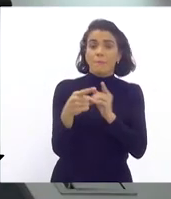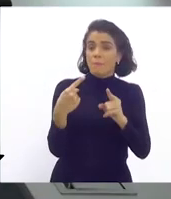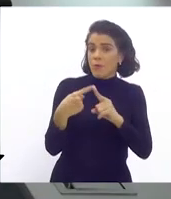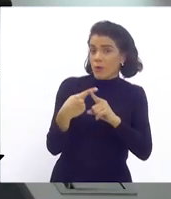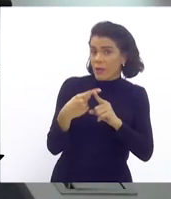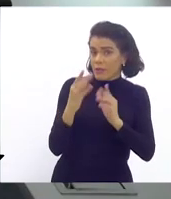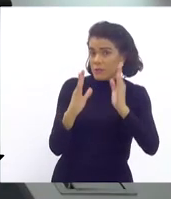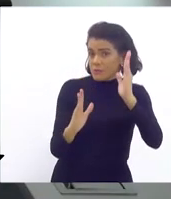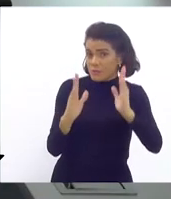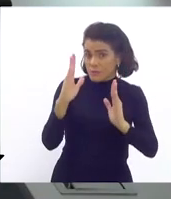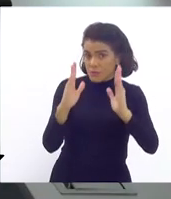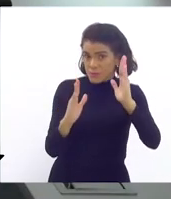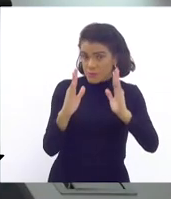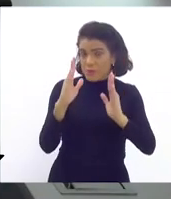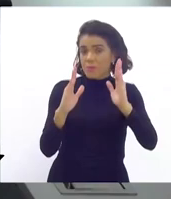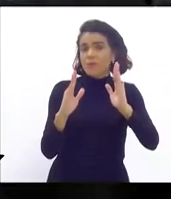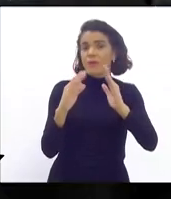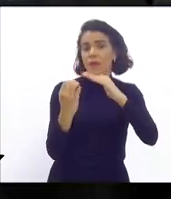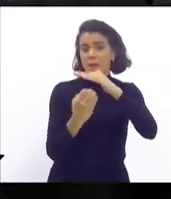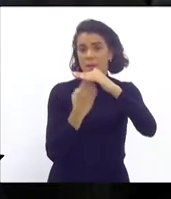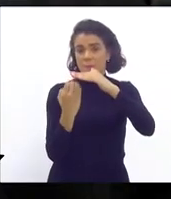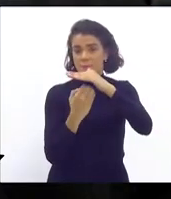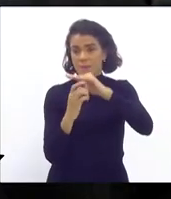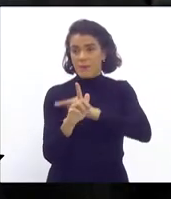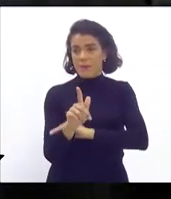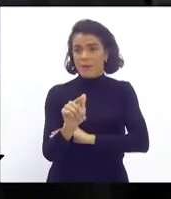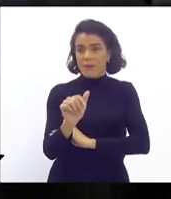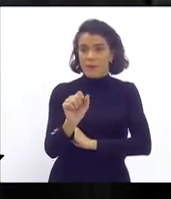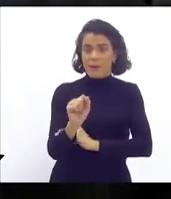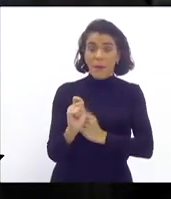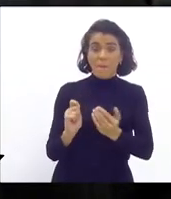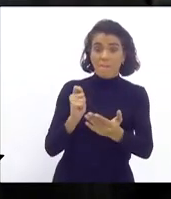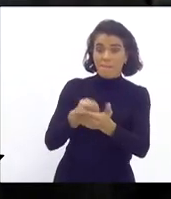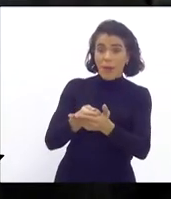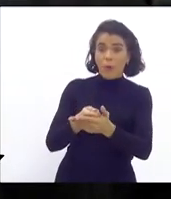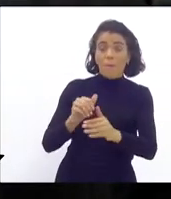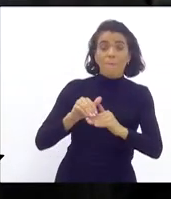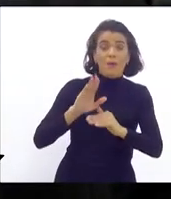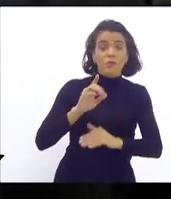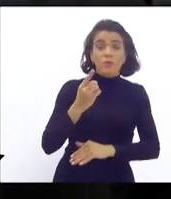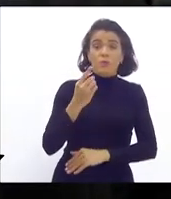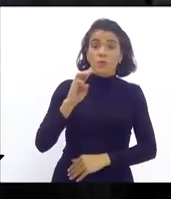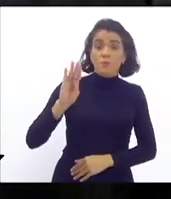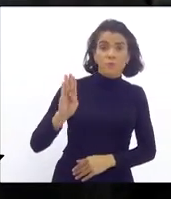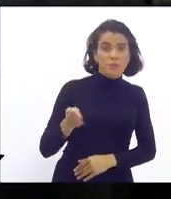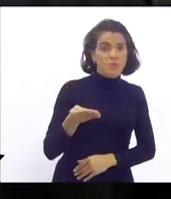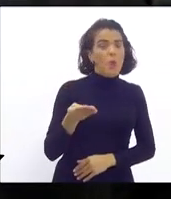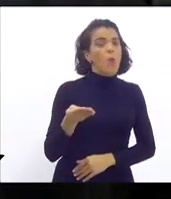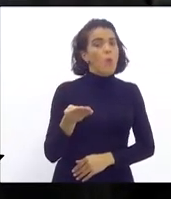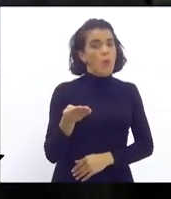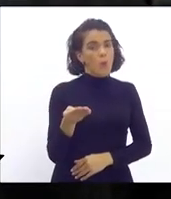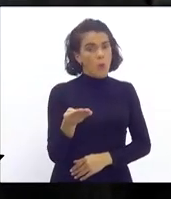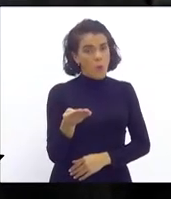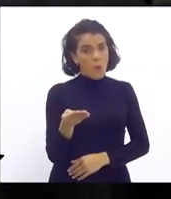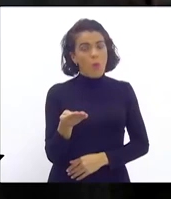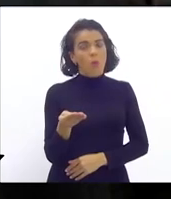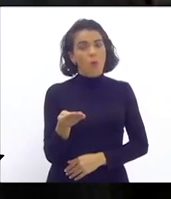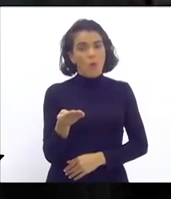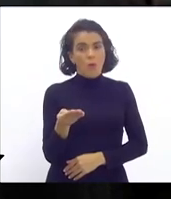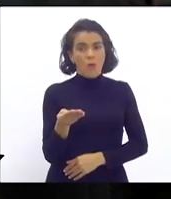nesse mesmo período já pagou aos seus acionista mais de um bilhão tá